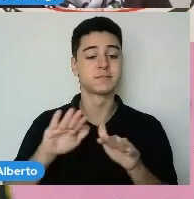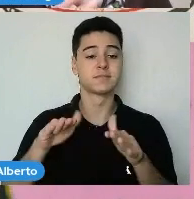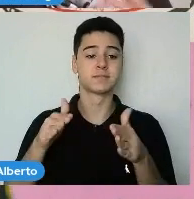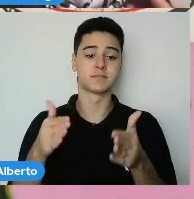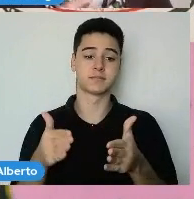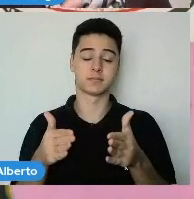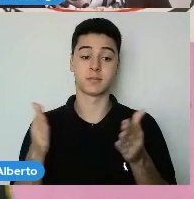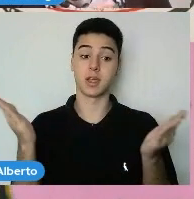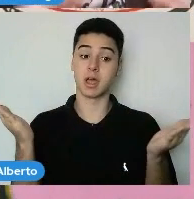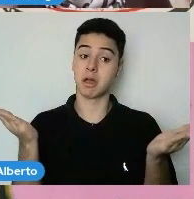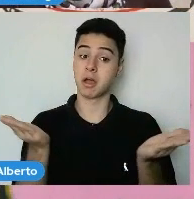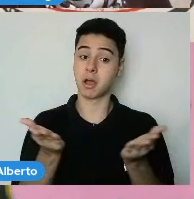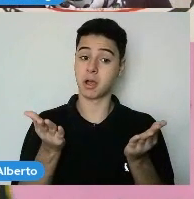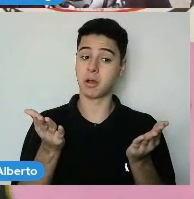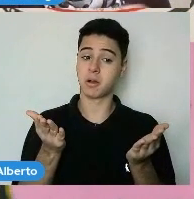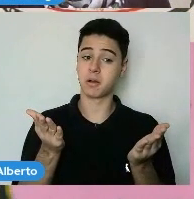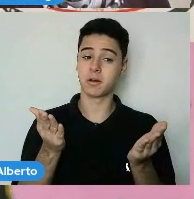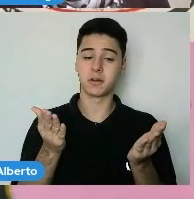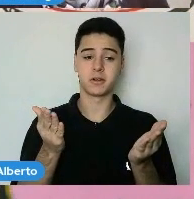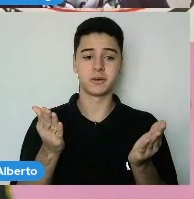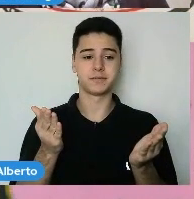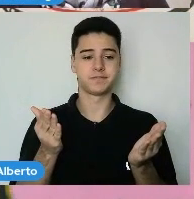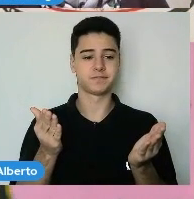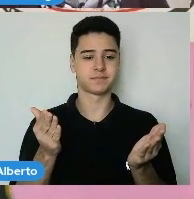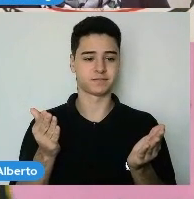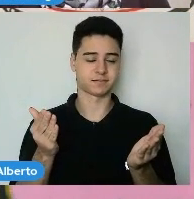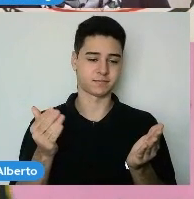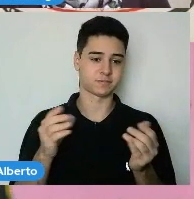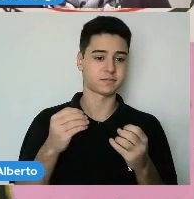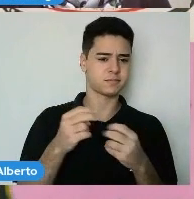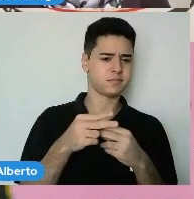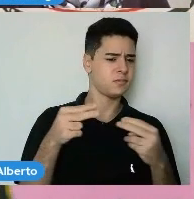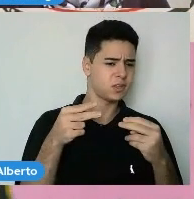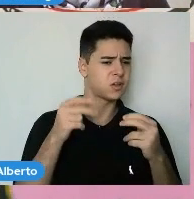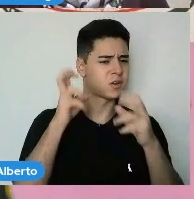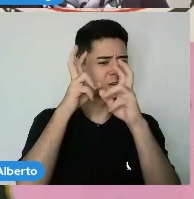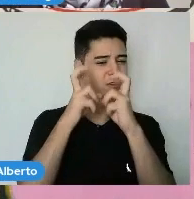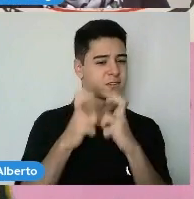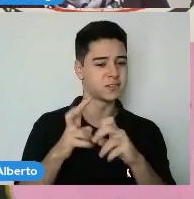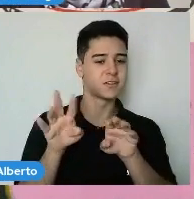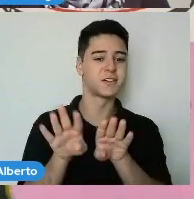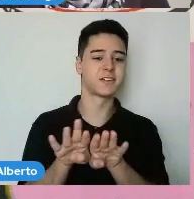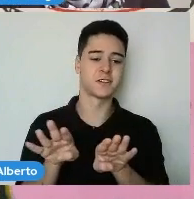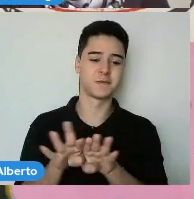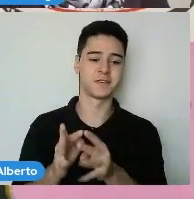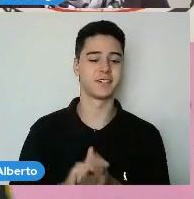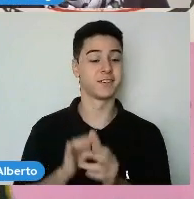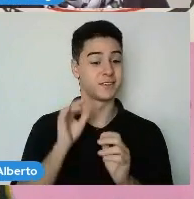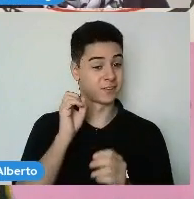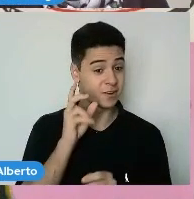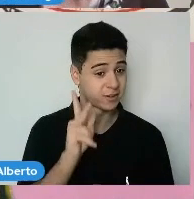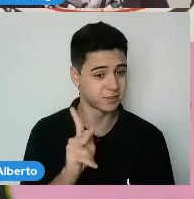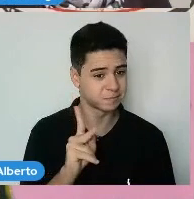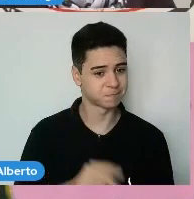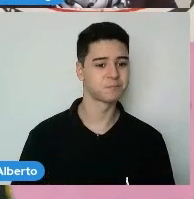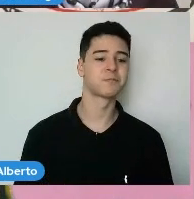e agora acrescido de aspectos conceituais também, ok? Então vamos lá.